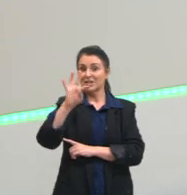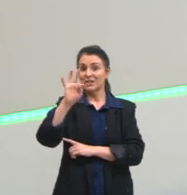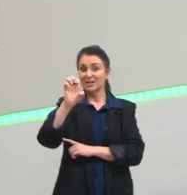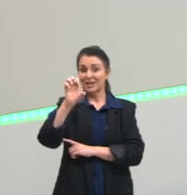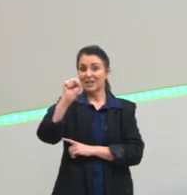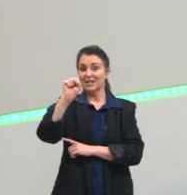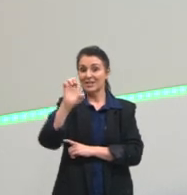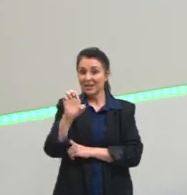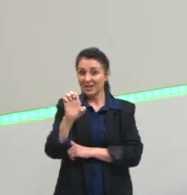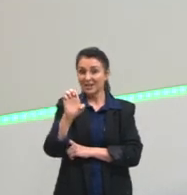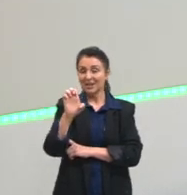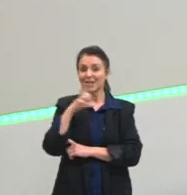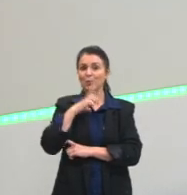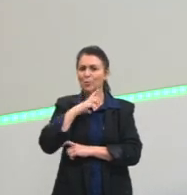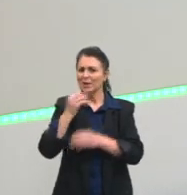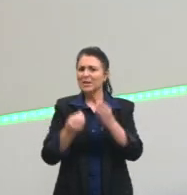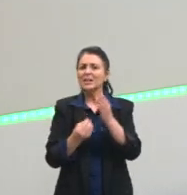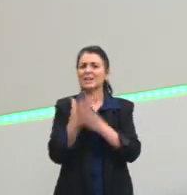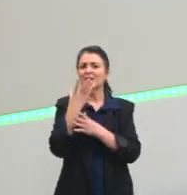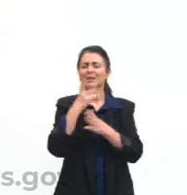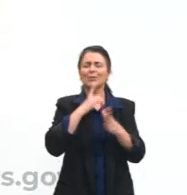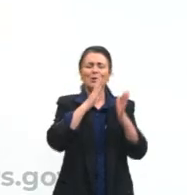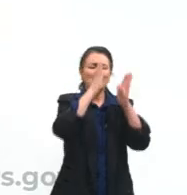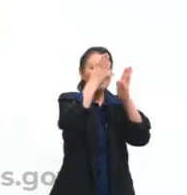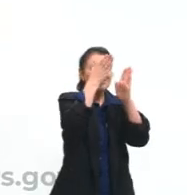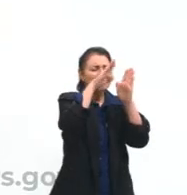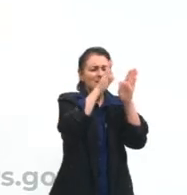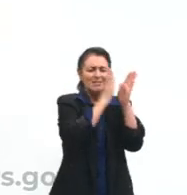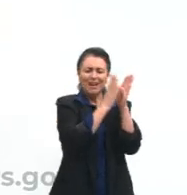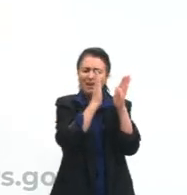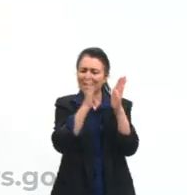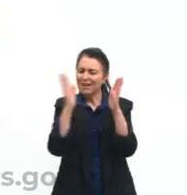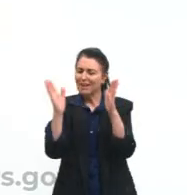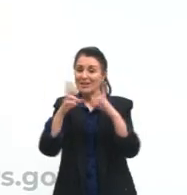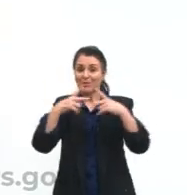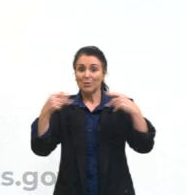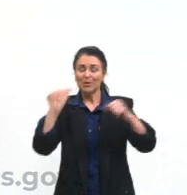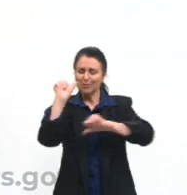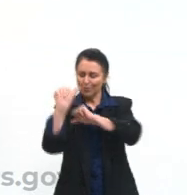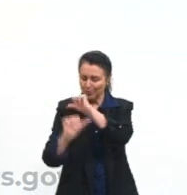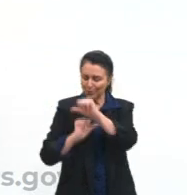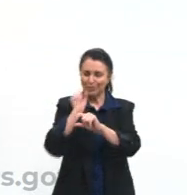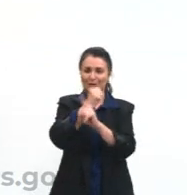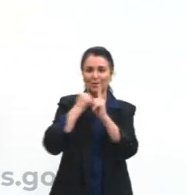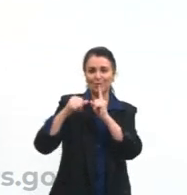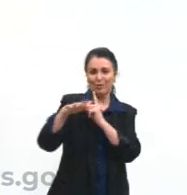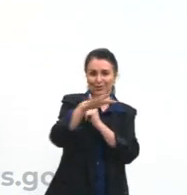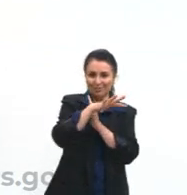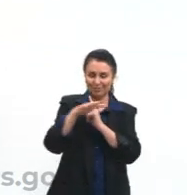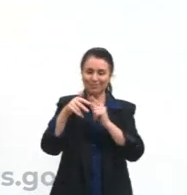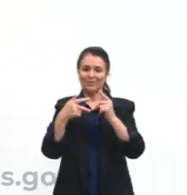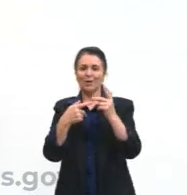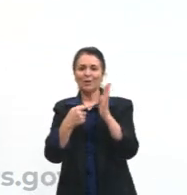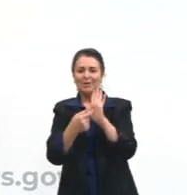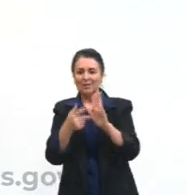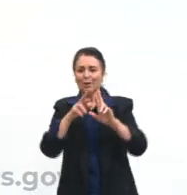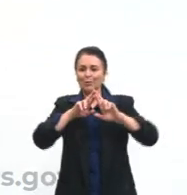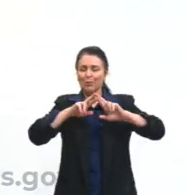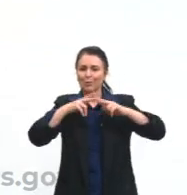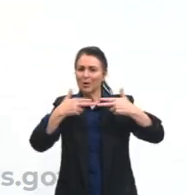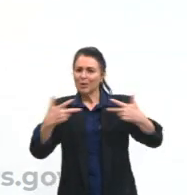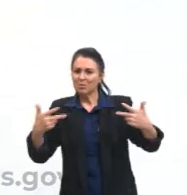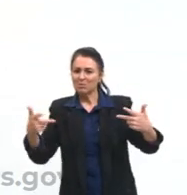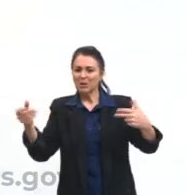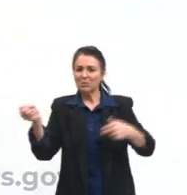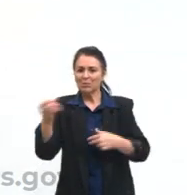Então veja que é e é uma série de fatores que vem modificando a sociedade que vem trazendo elementos novos e